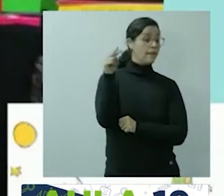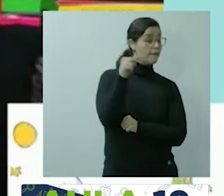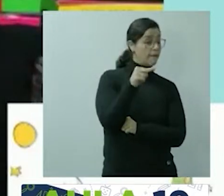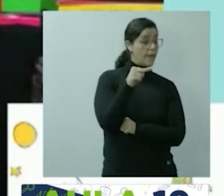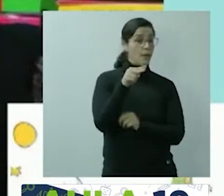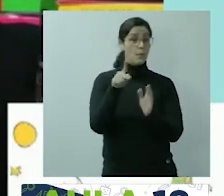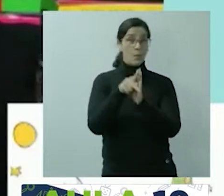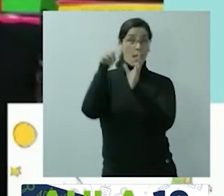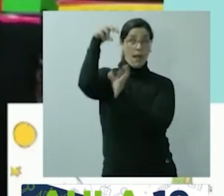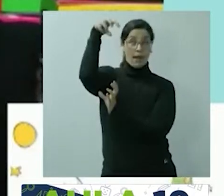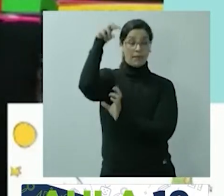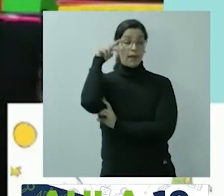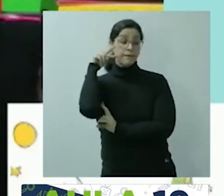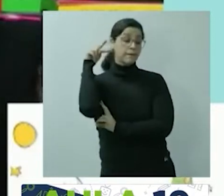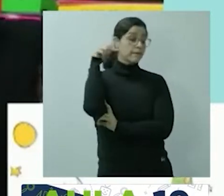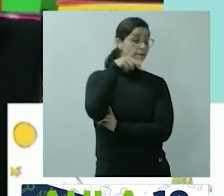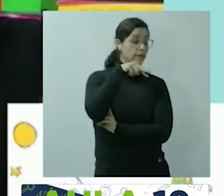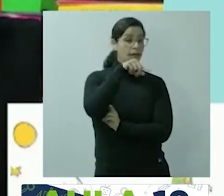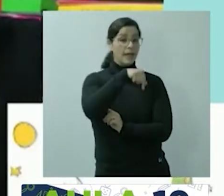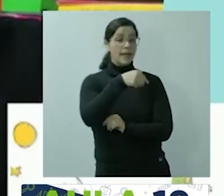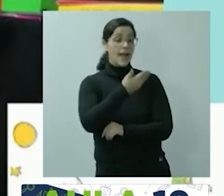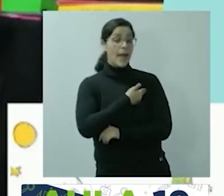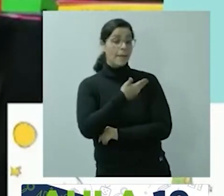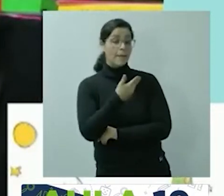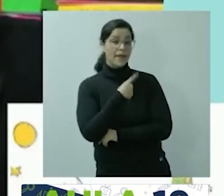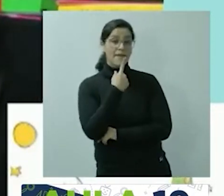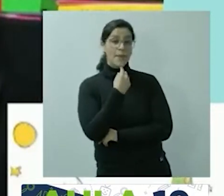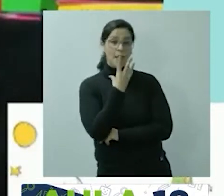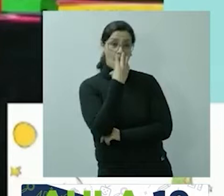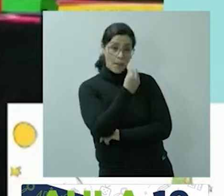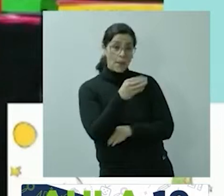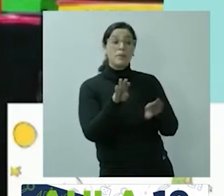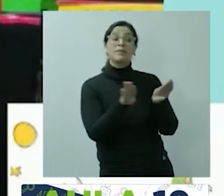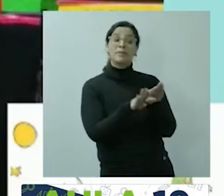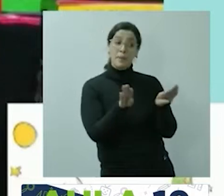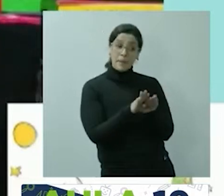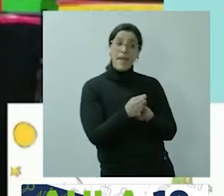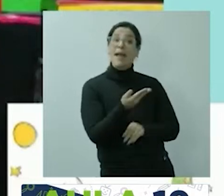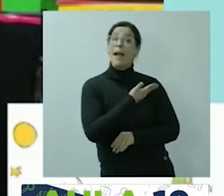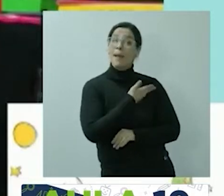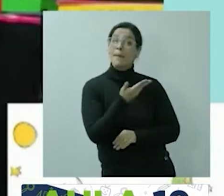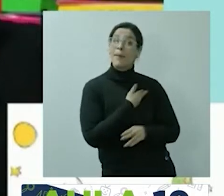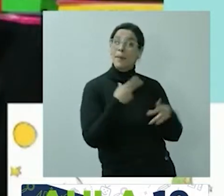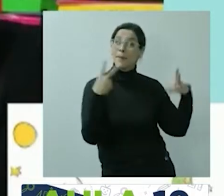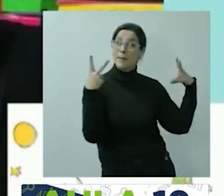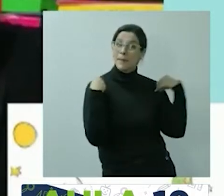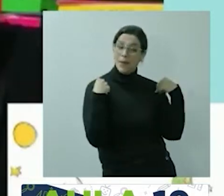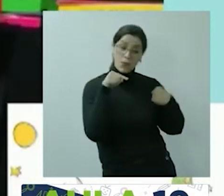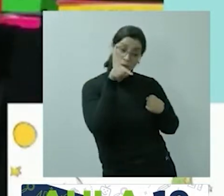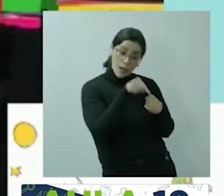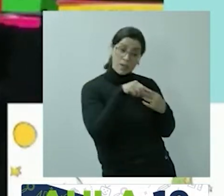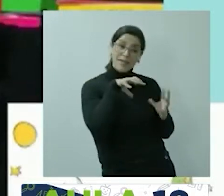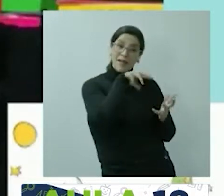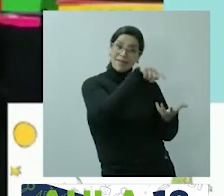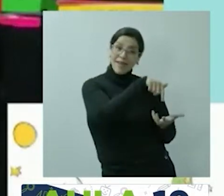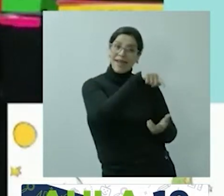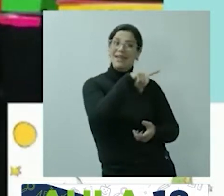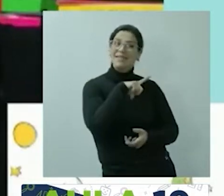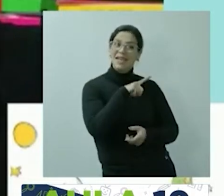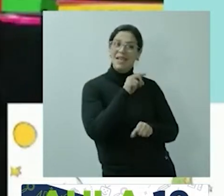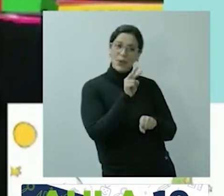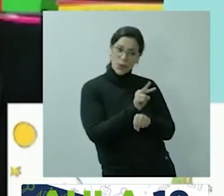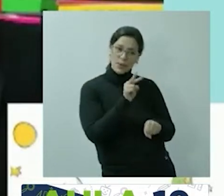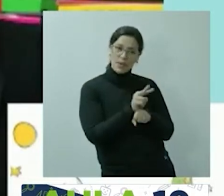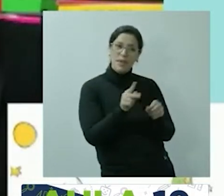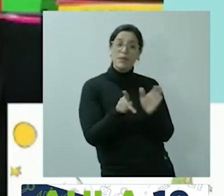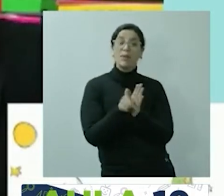lá de cima para sua amiga raposa. E também para o seu amigo piloto, que também está ali cuidando da sua